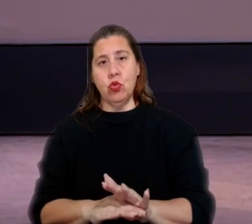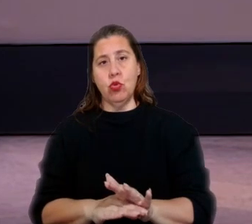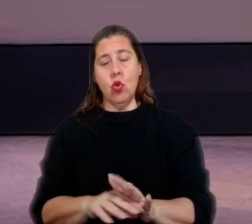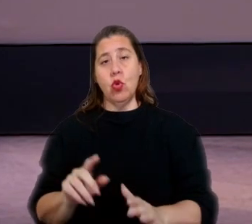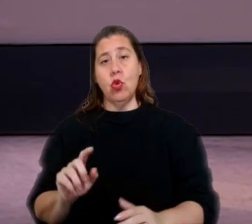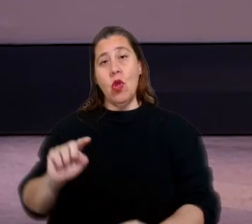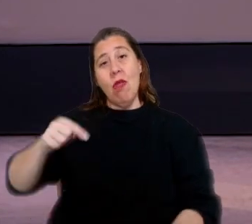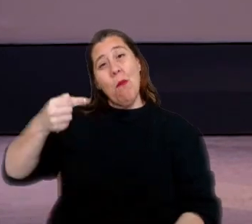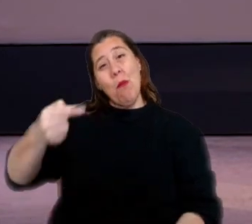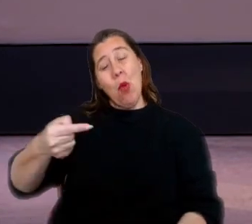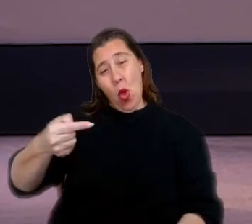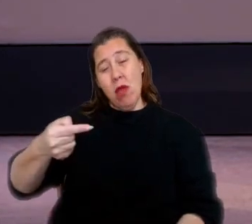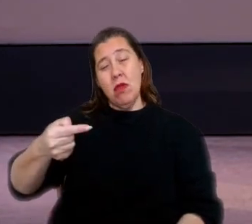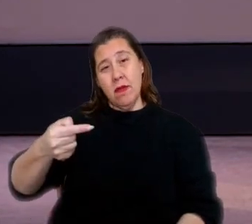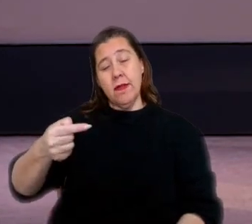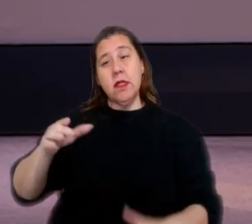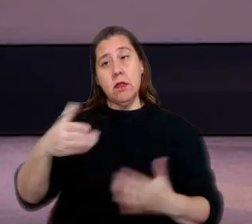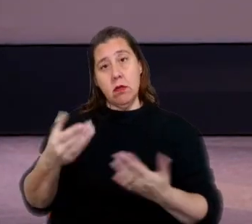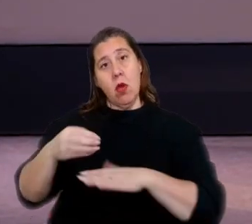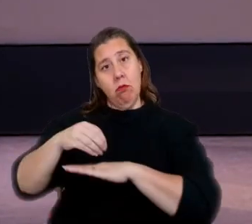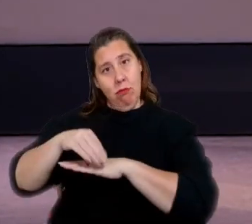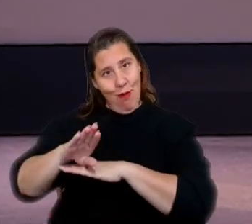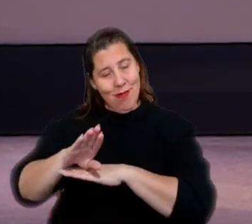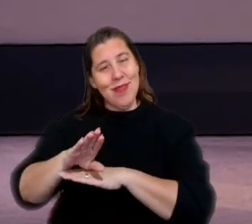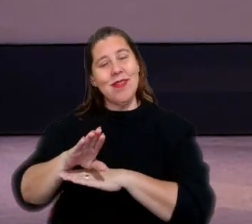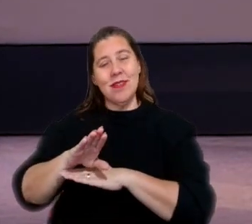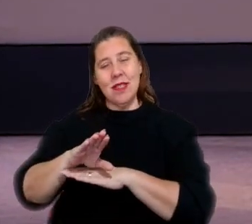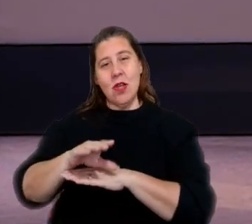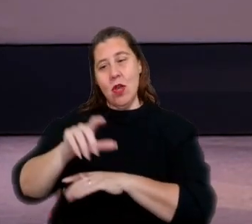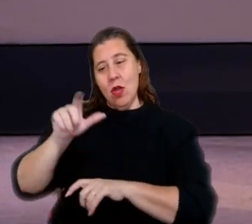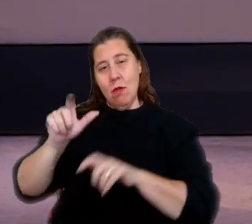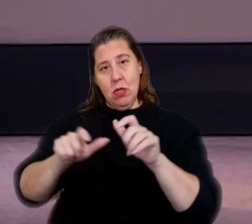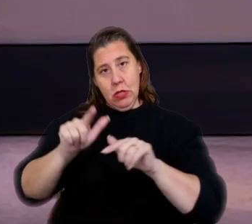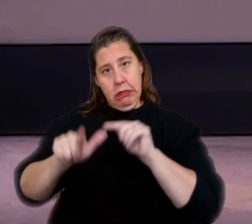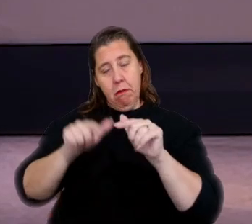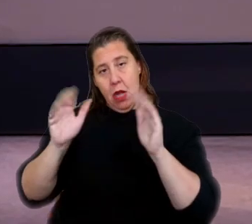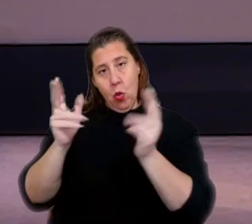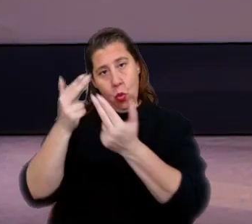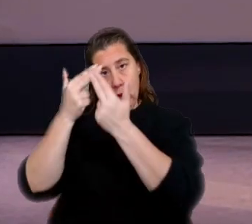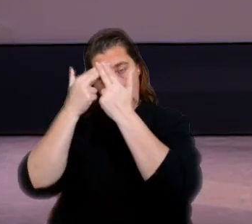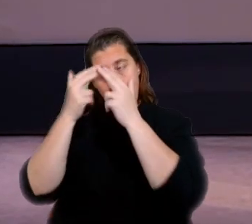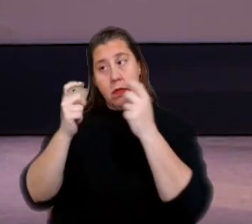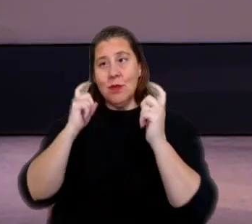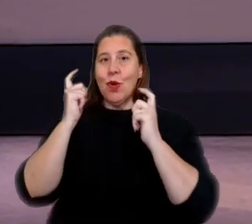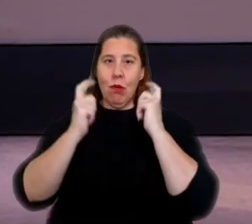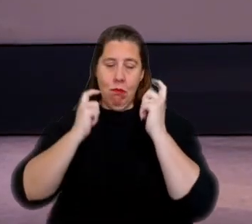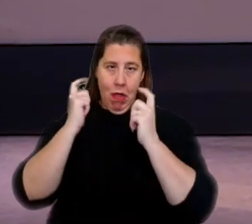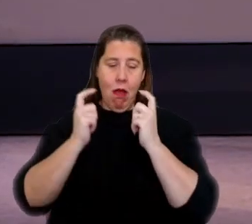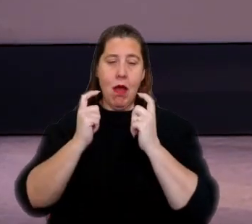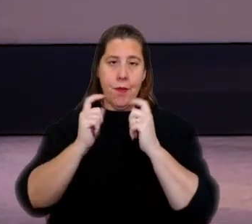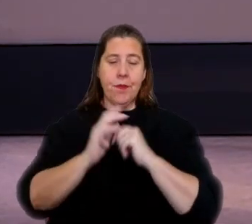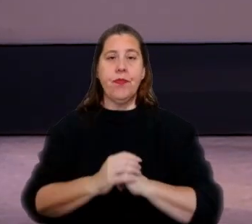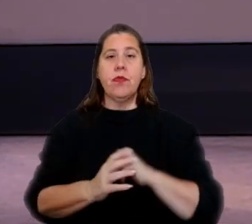escola só foi intervir depois. Então, isso é uma orientação, né? Que quem trabalha aí com trauma tenta, se